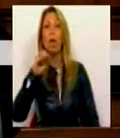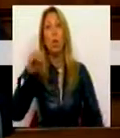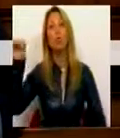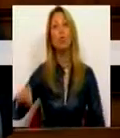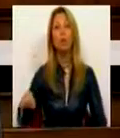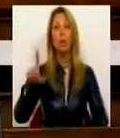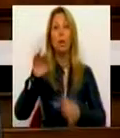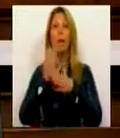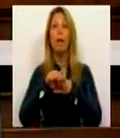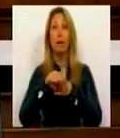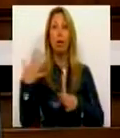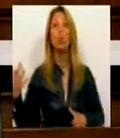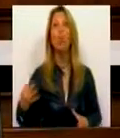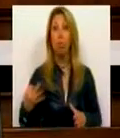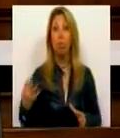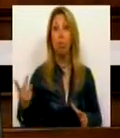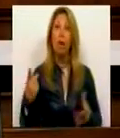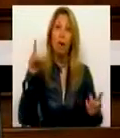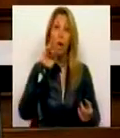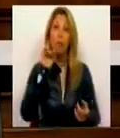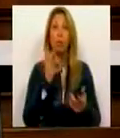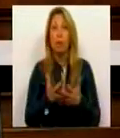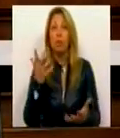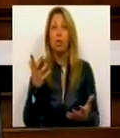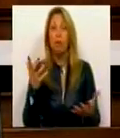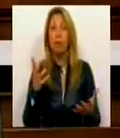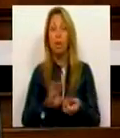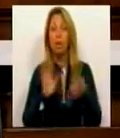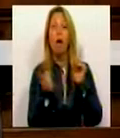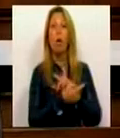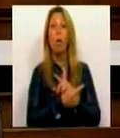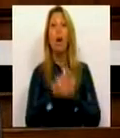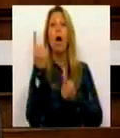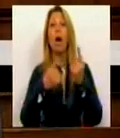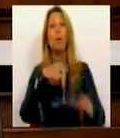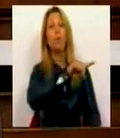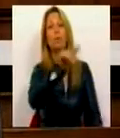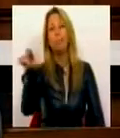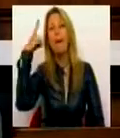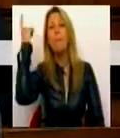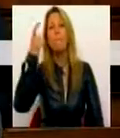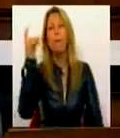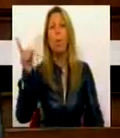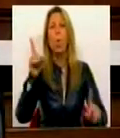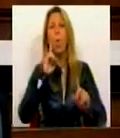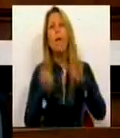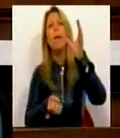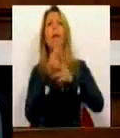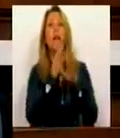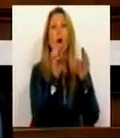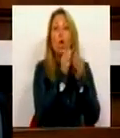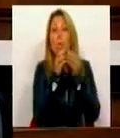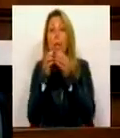Portanto, é importante que se destaque que, ao contrário do que alguns pensam, não se trata de criar grupinhos,